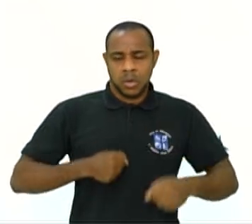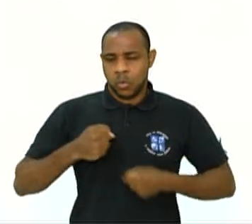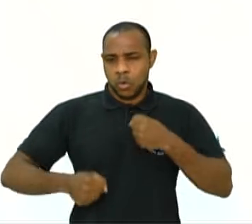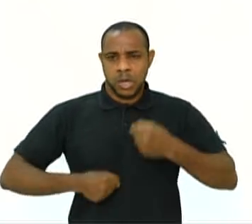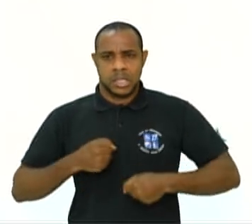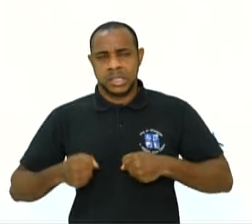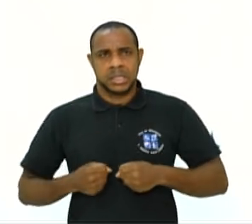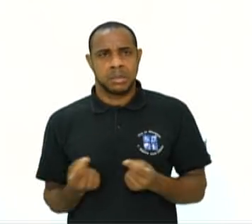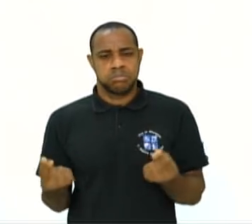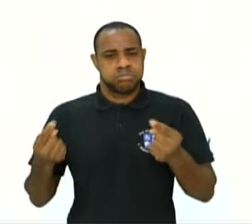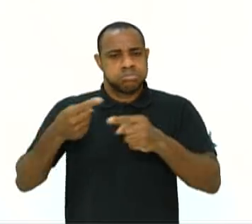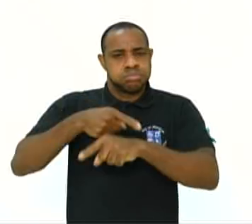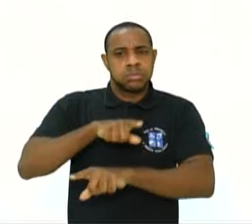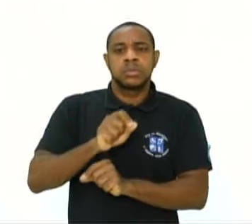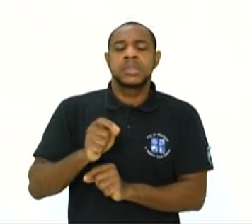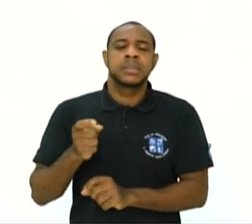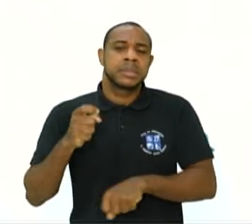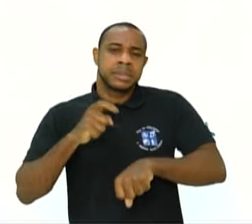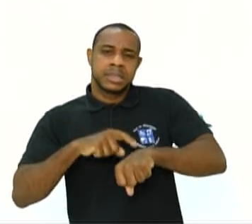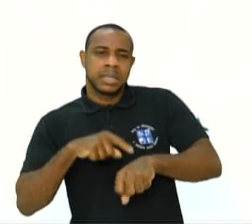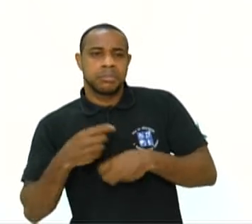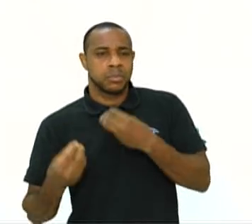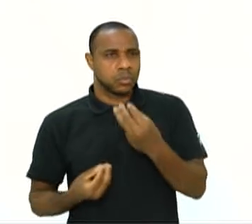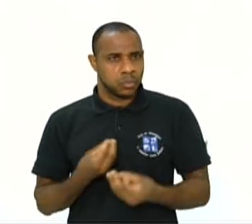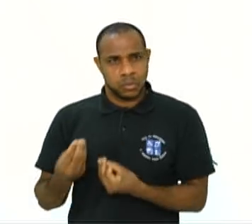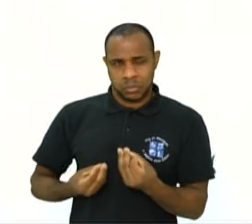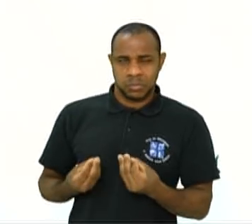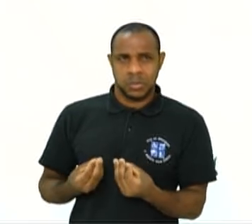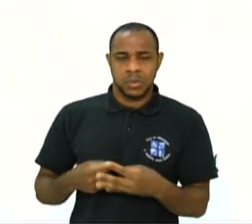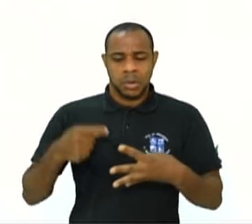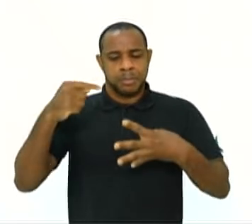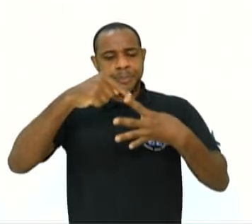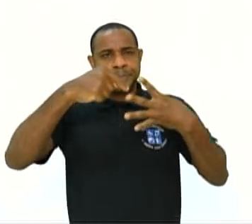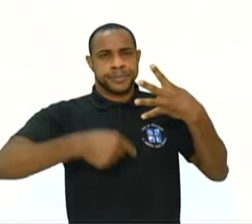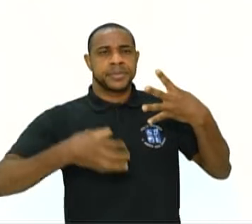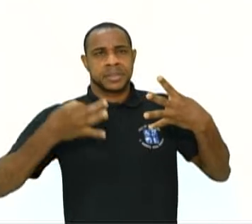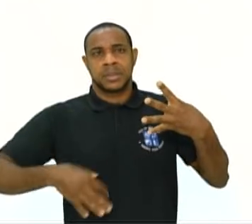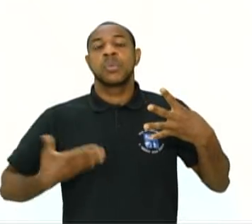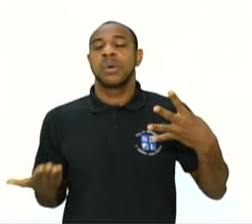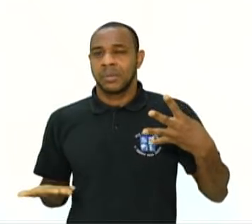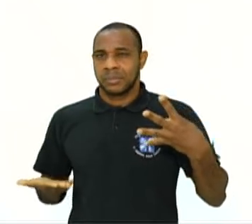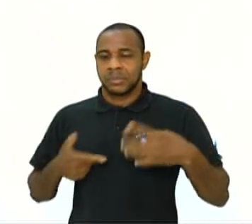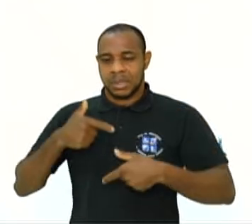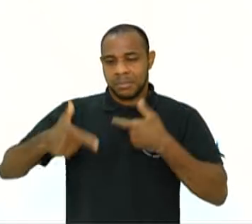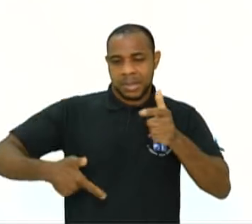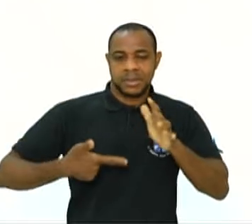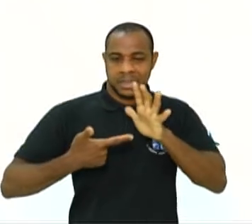o tempo. E aí, qual é a alternativa correta?